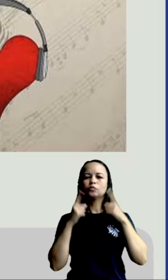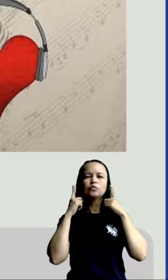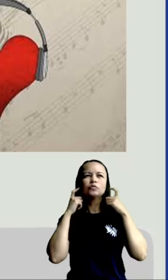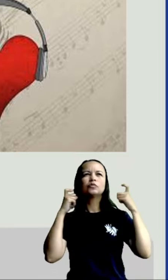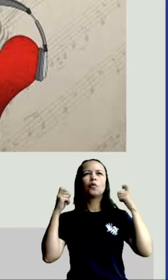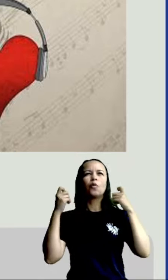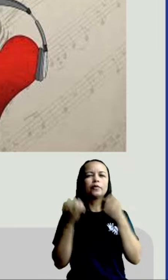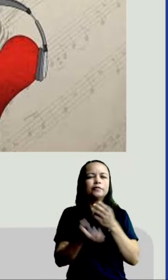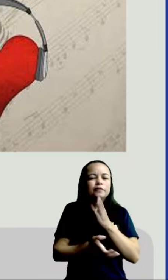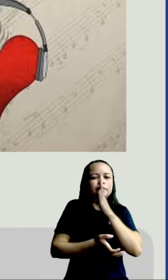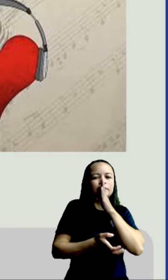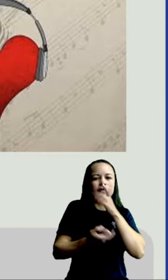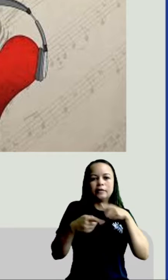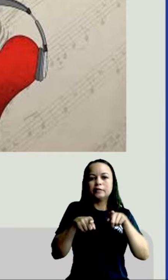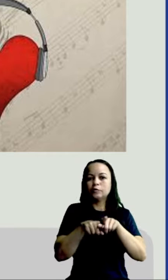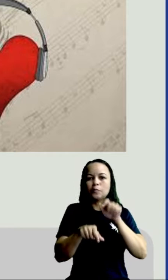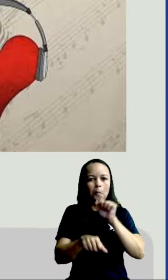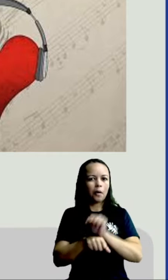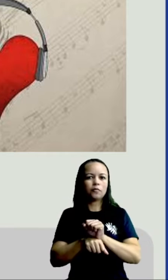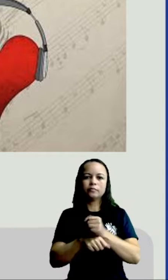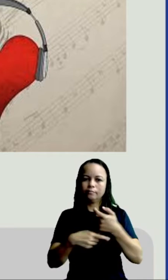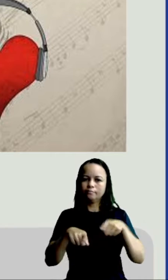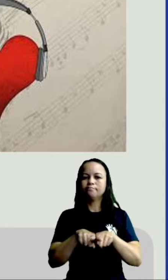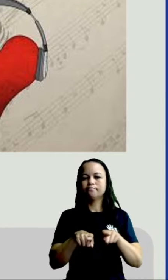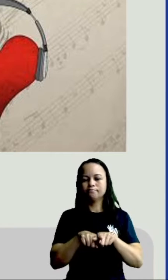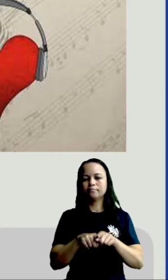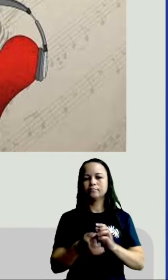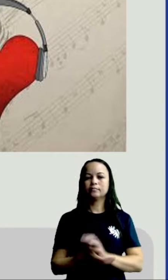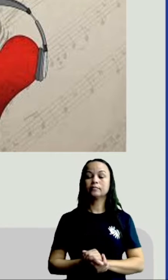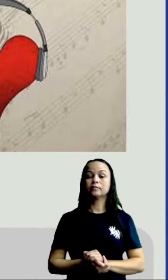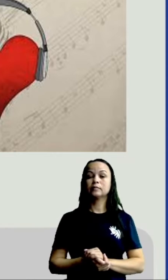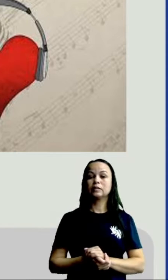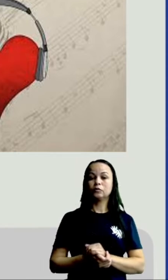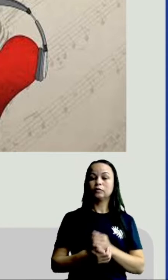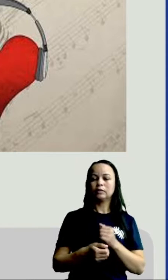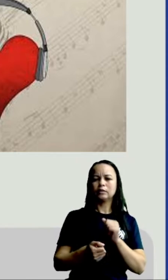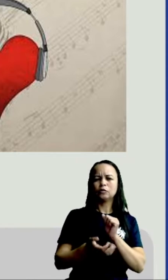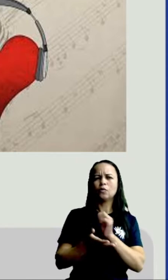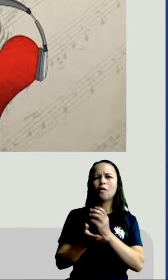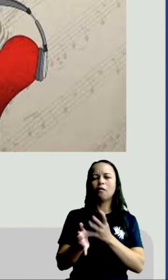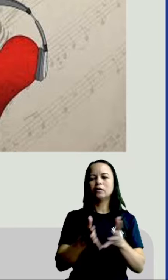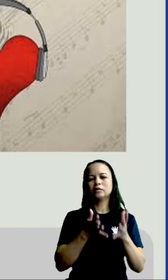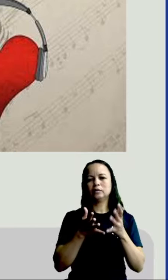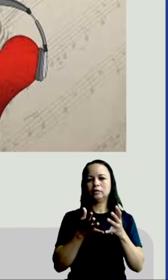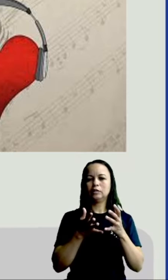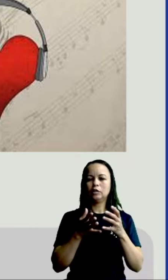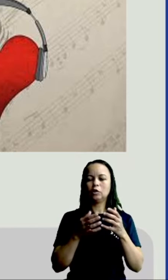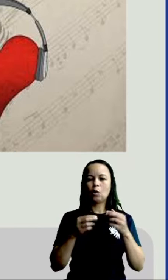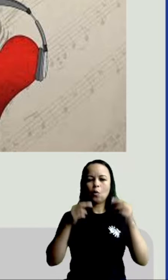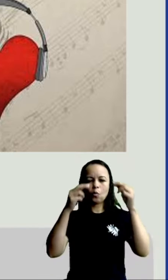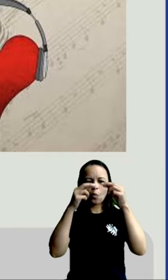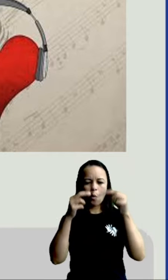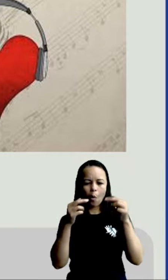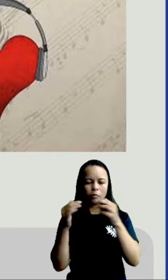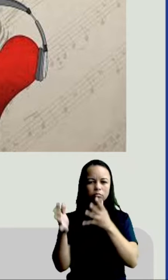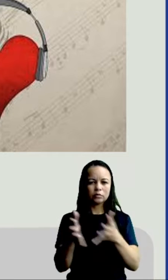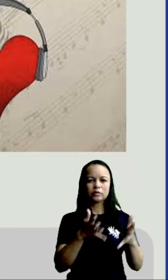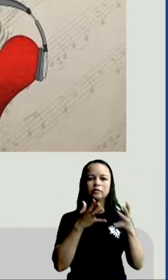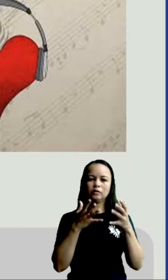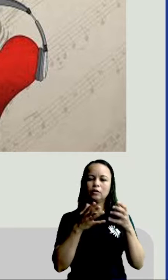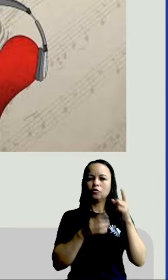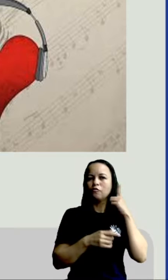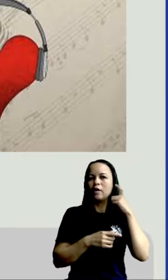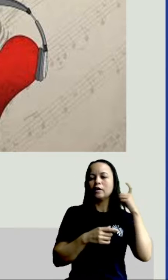dos sons e silêncios pausa no sentido restrito é a arte de coordenar e transmitir